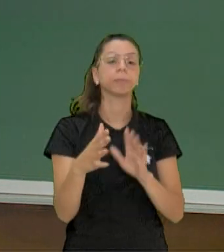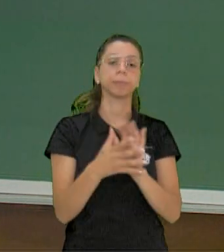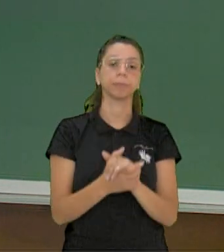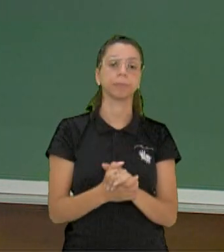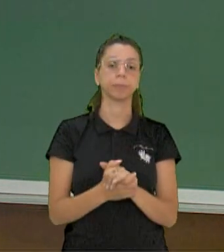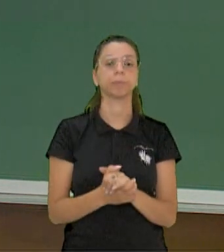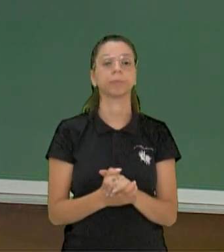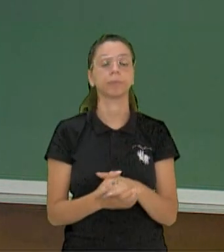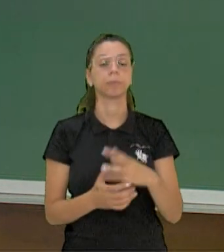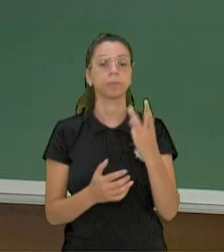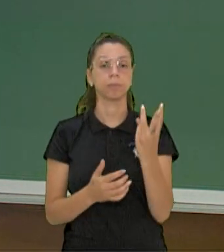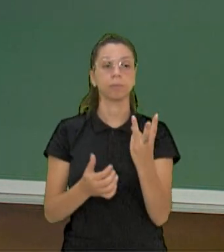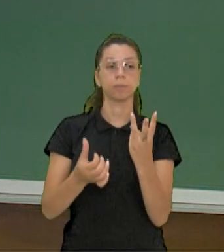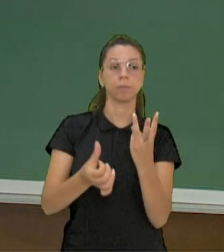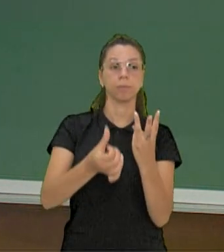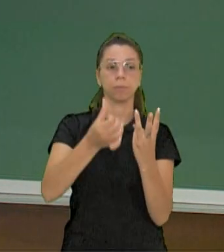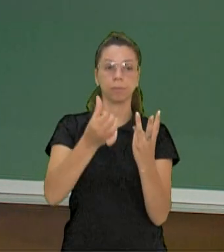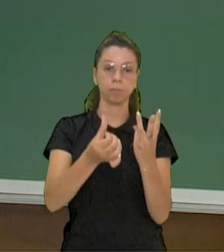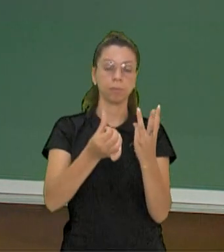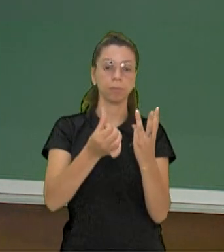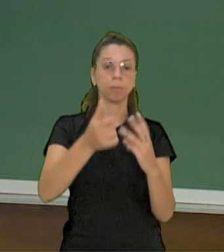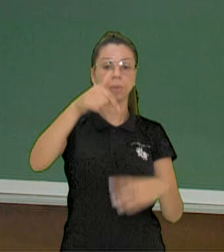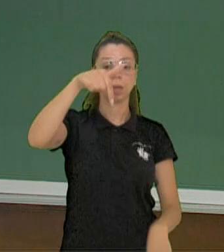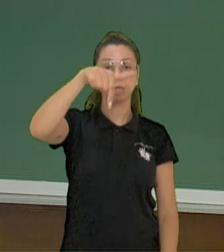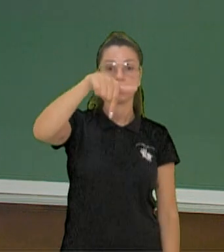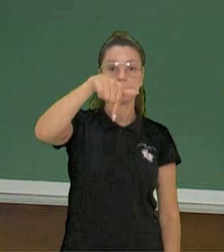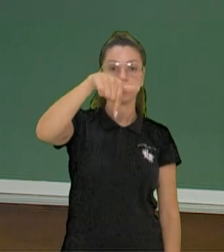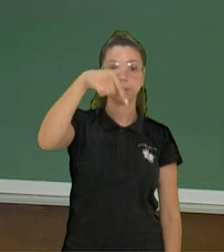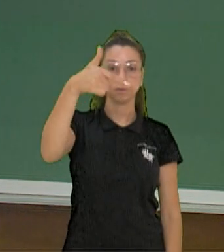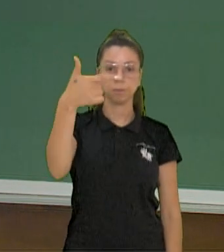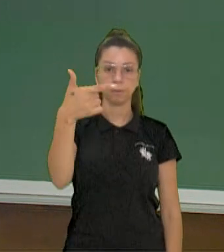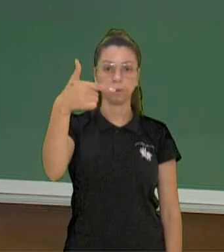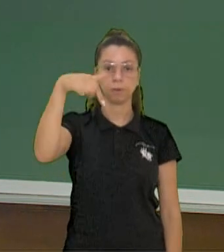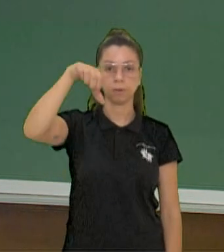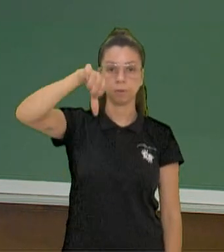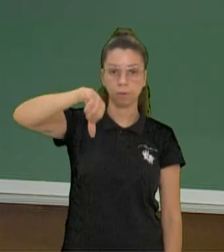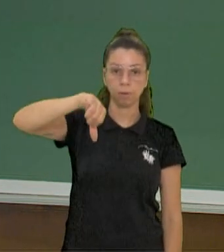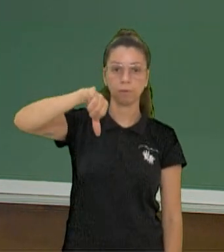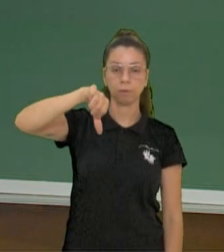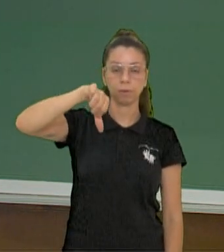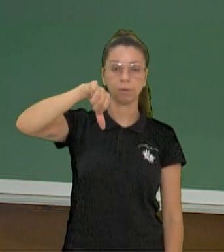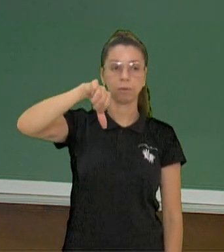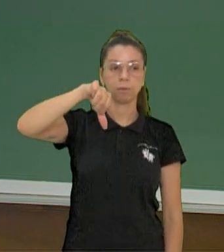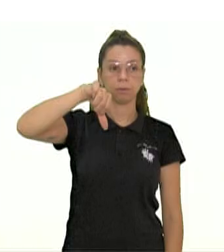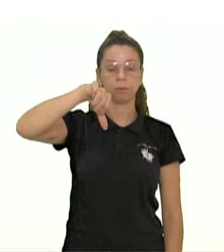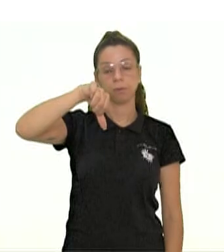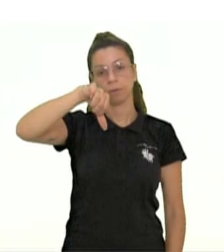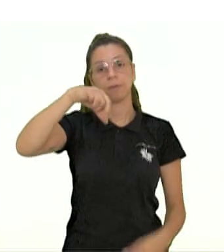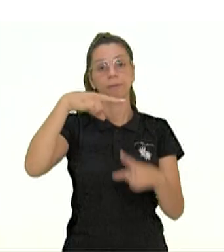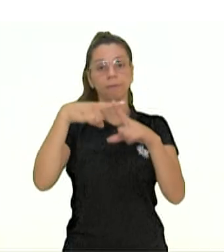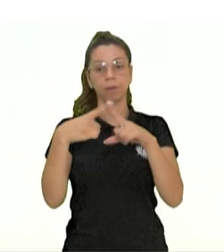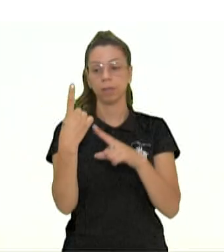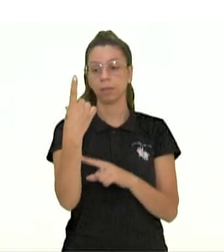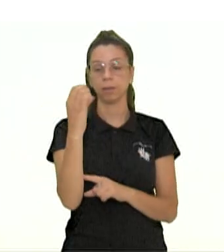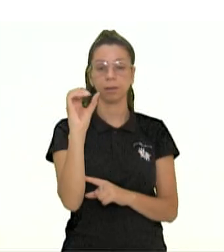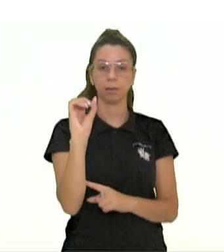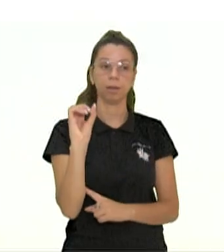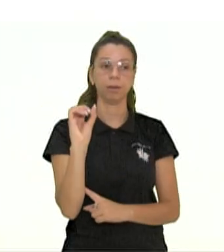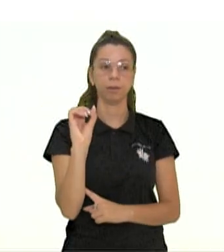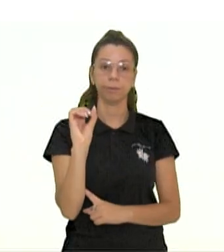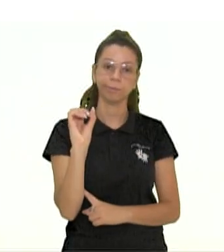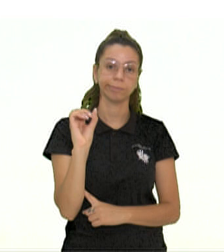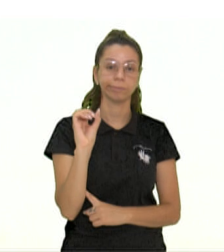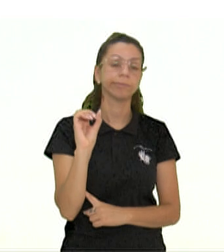elevado a 6, gente, dá 729. E 729 vezes 10, a gente chega aí a